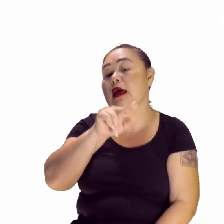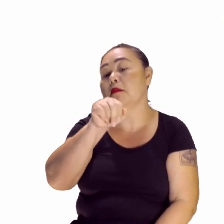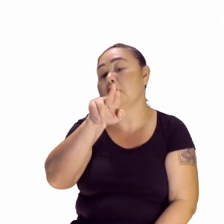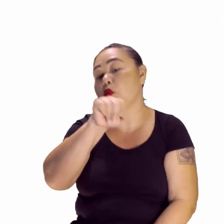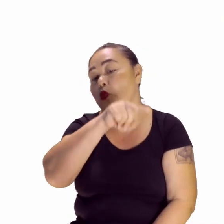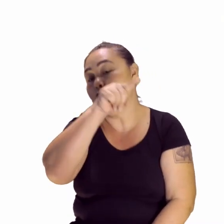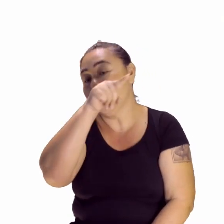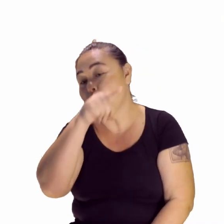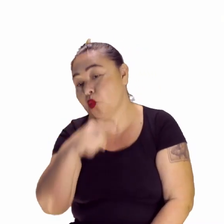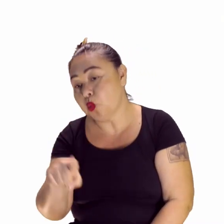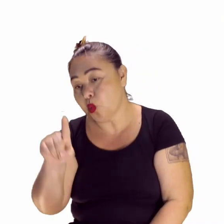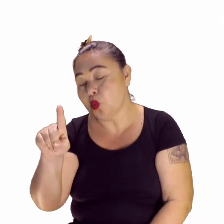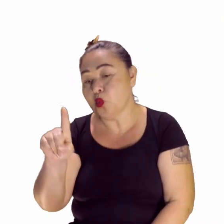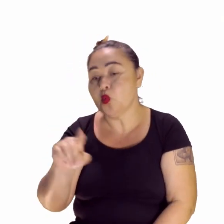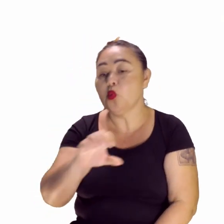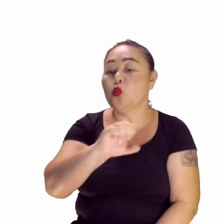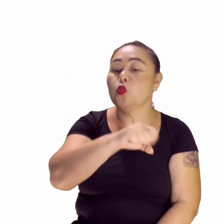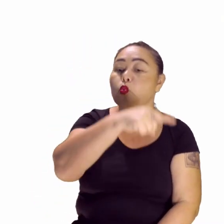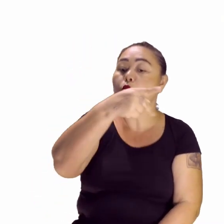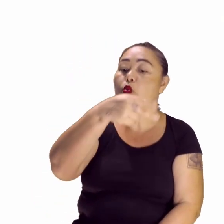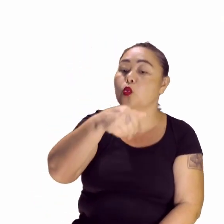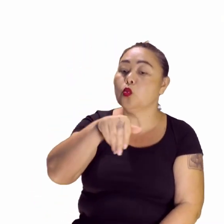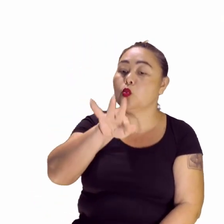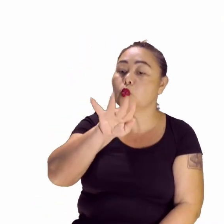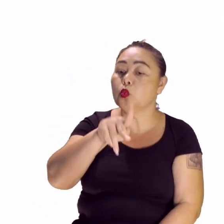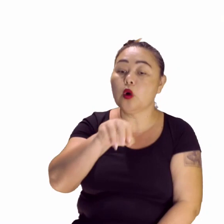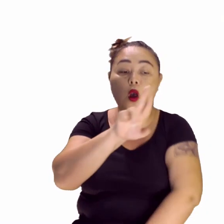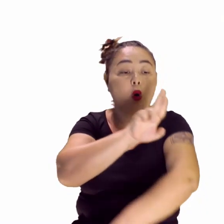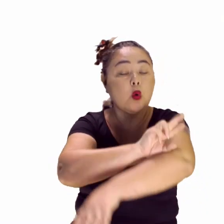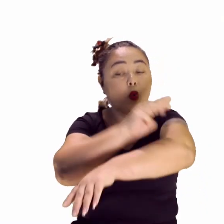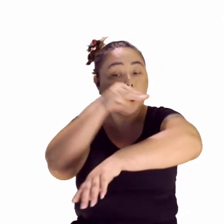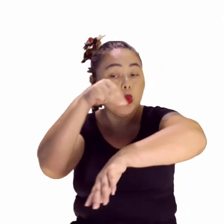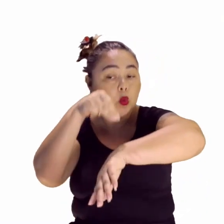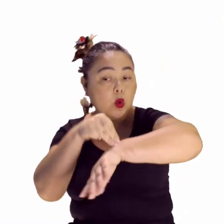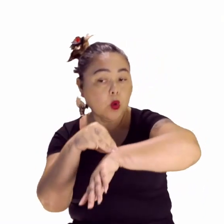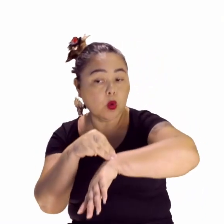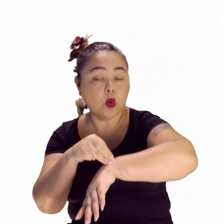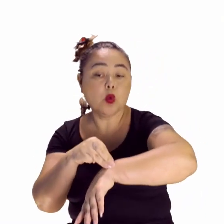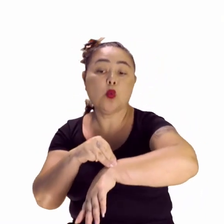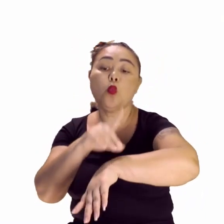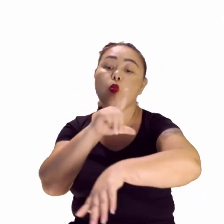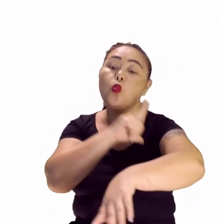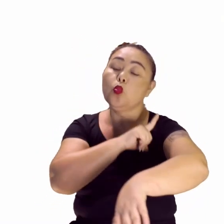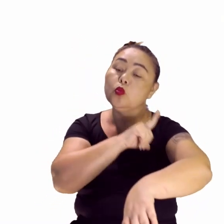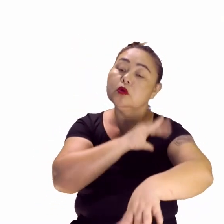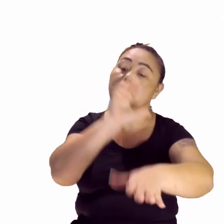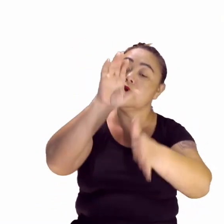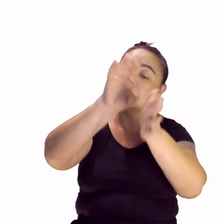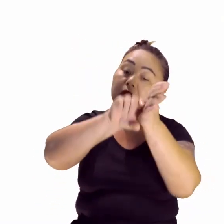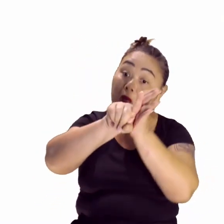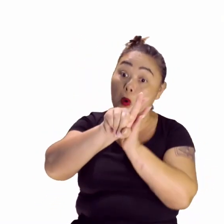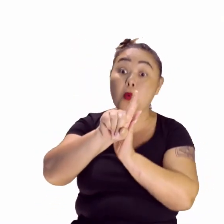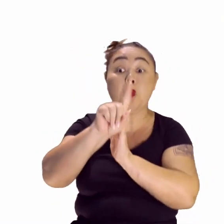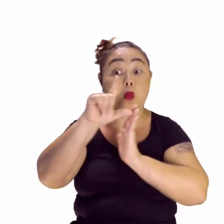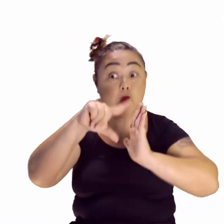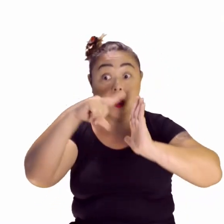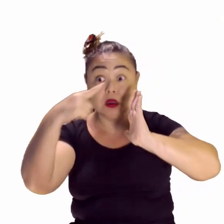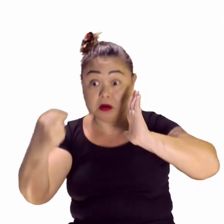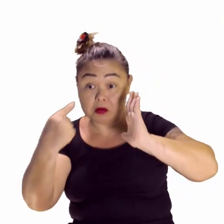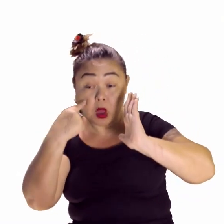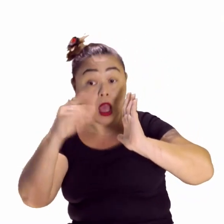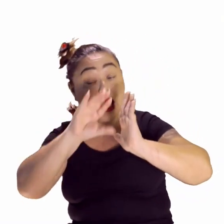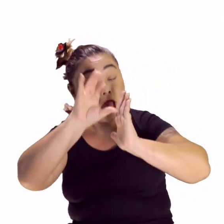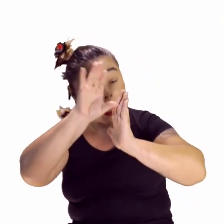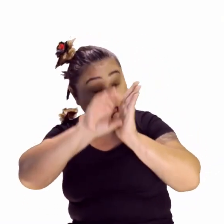café em São Miguel do Guaporé tem café em Rolim de Moura tem café em Cacoal que é destaque na produção do café aqui em Rondônia